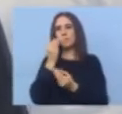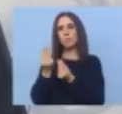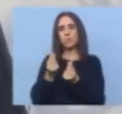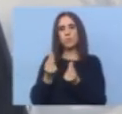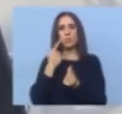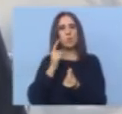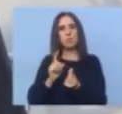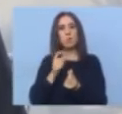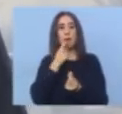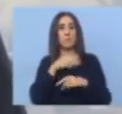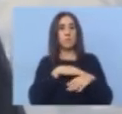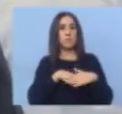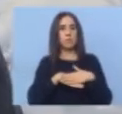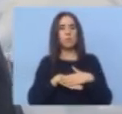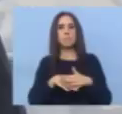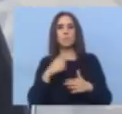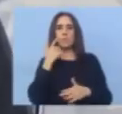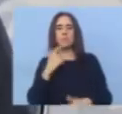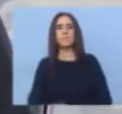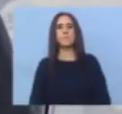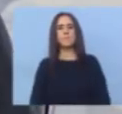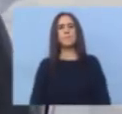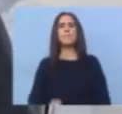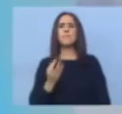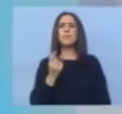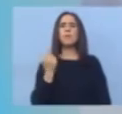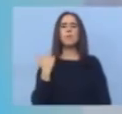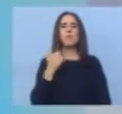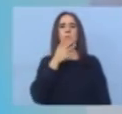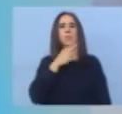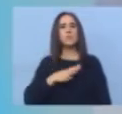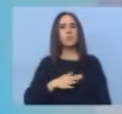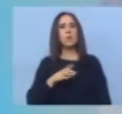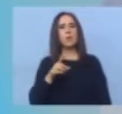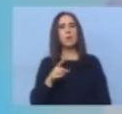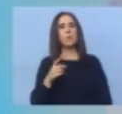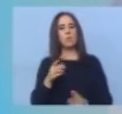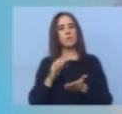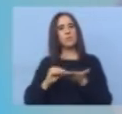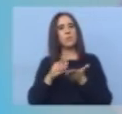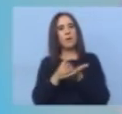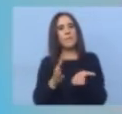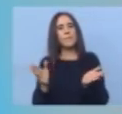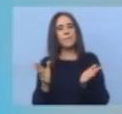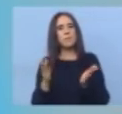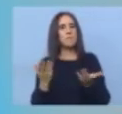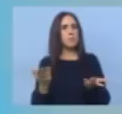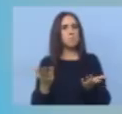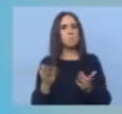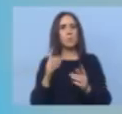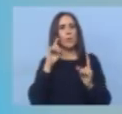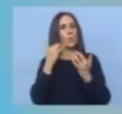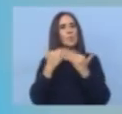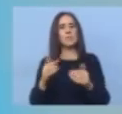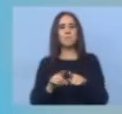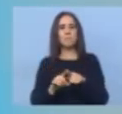conhecem, porque só fazendo é que se conhece. E pelo que há pouco dizia também, quando abre as inscrições, enfim, não é como aos concertos,